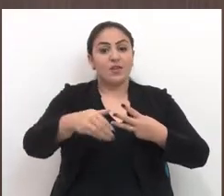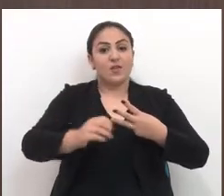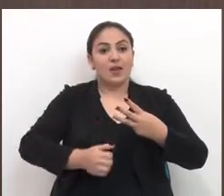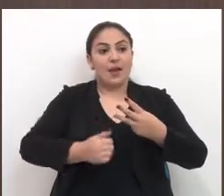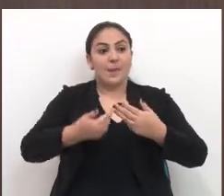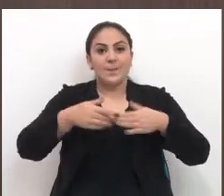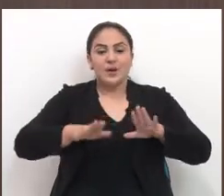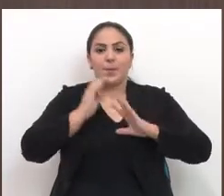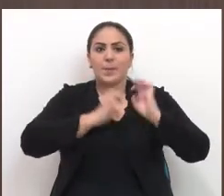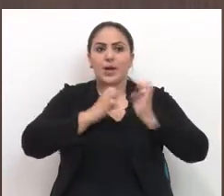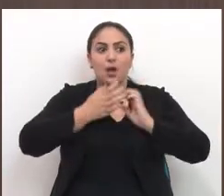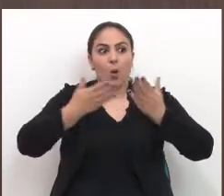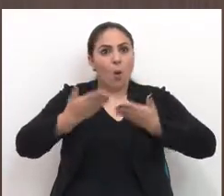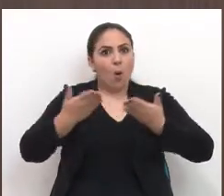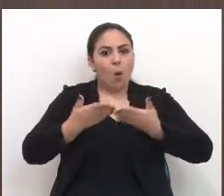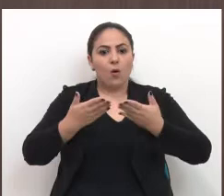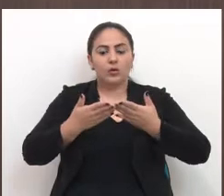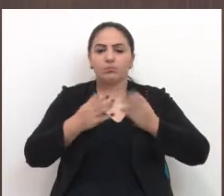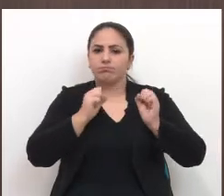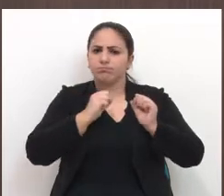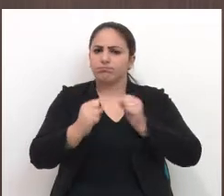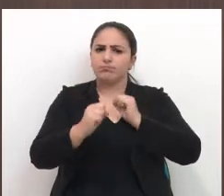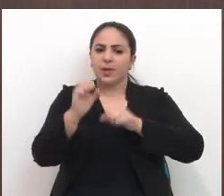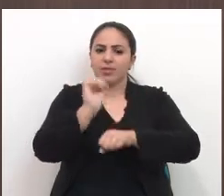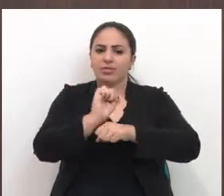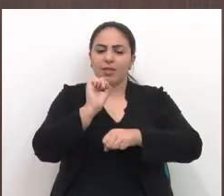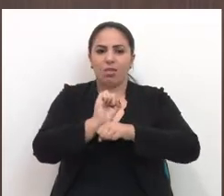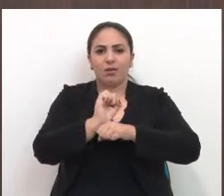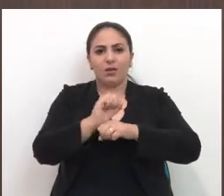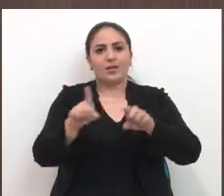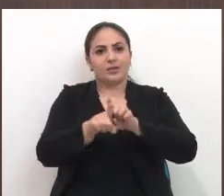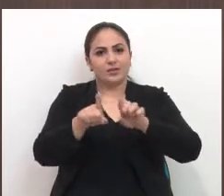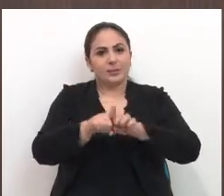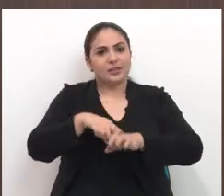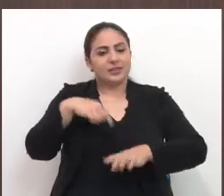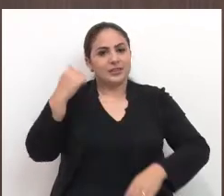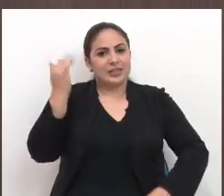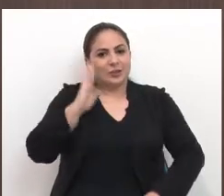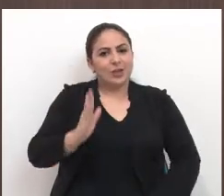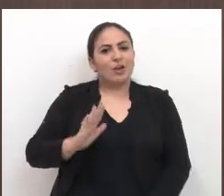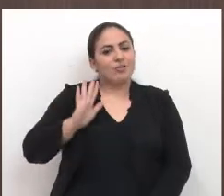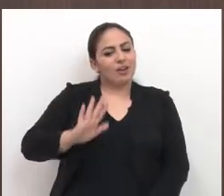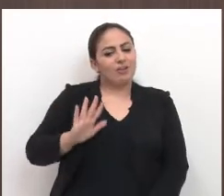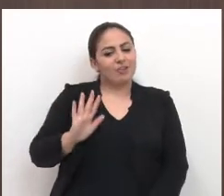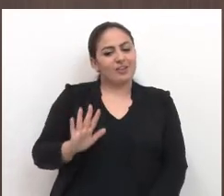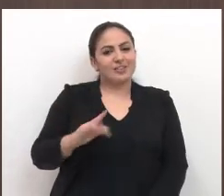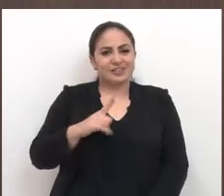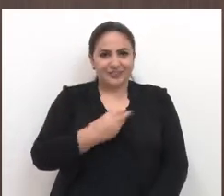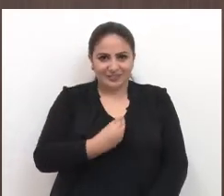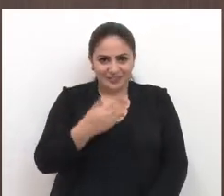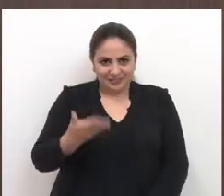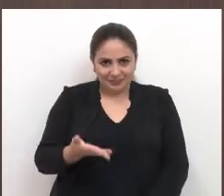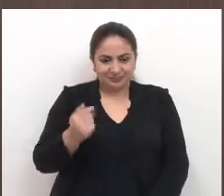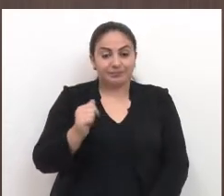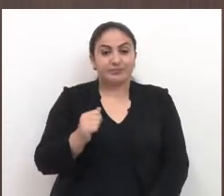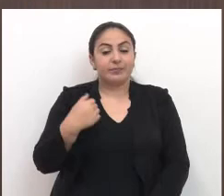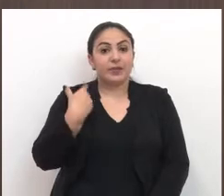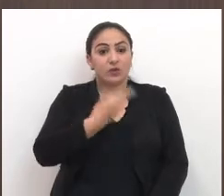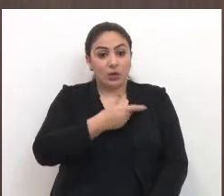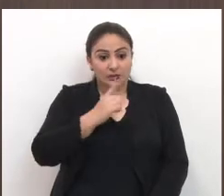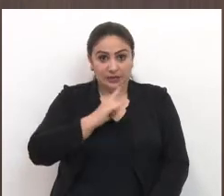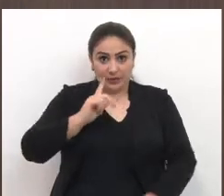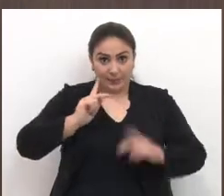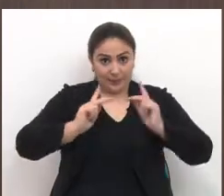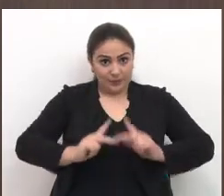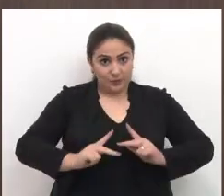colocaram suas empresas, hoje são potências estaduais e nacionais e fincaram pés aqui. Então nós temos as